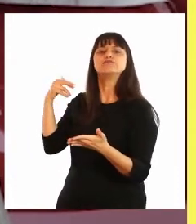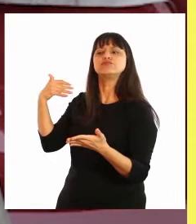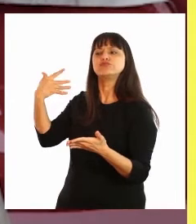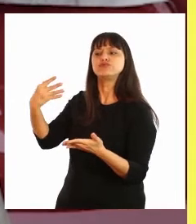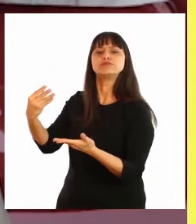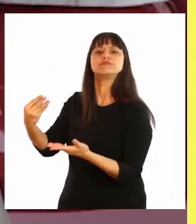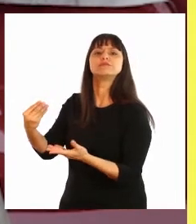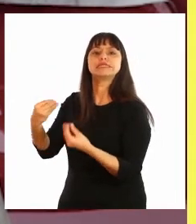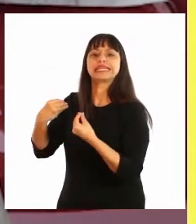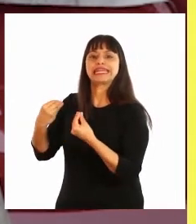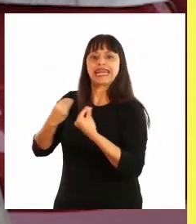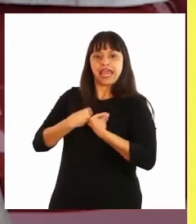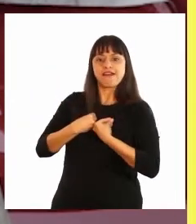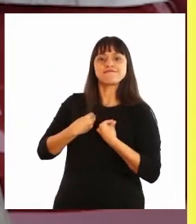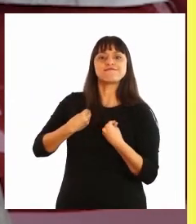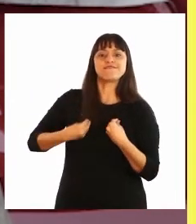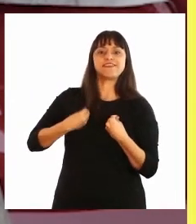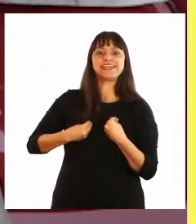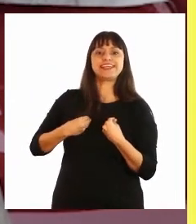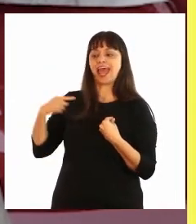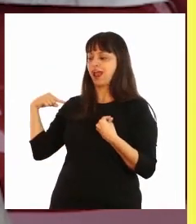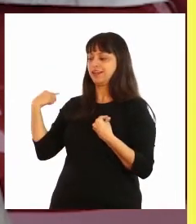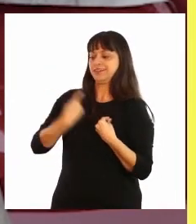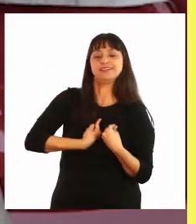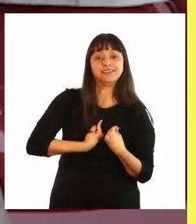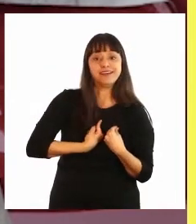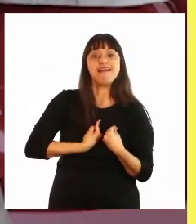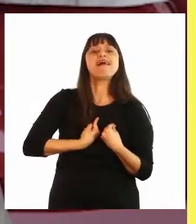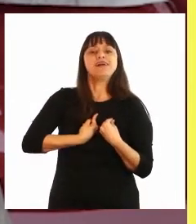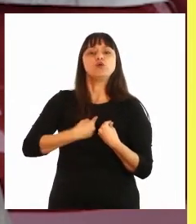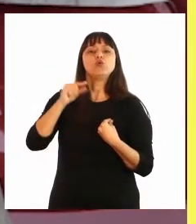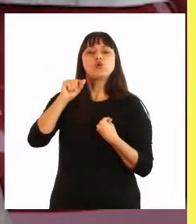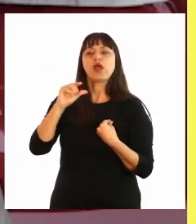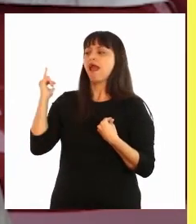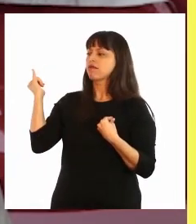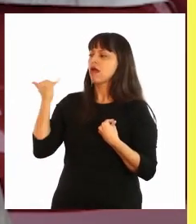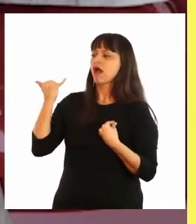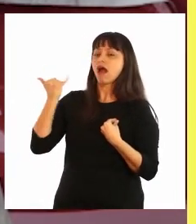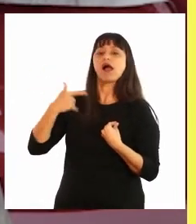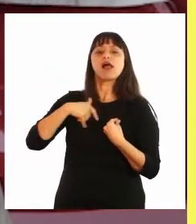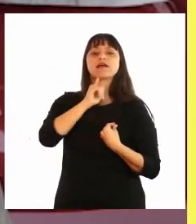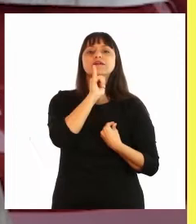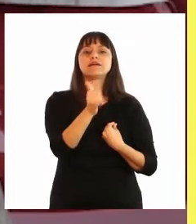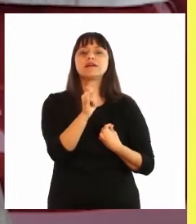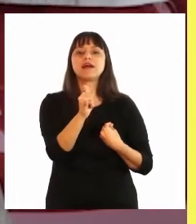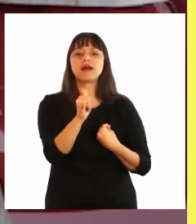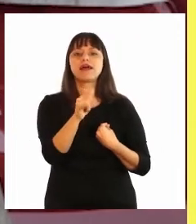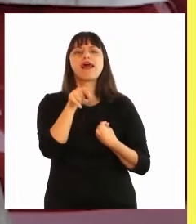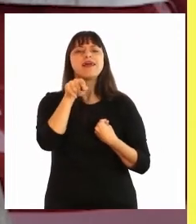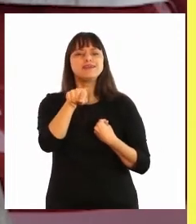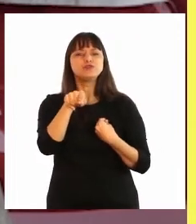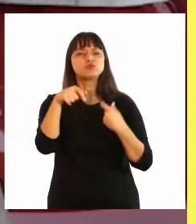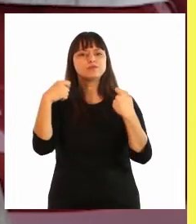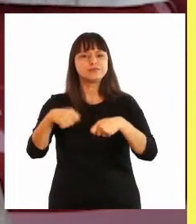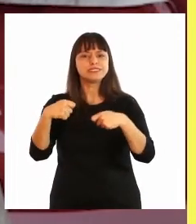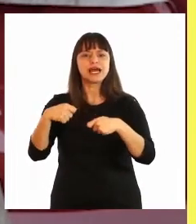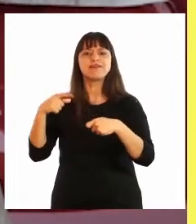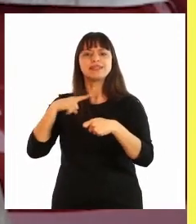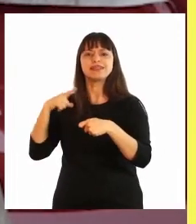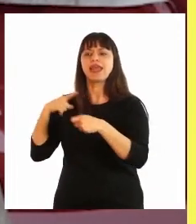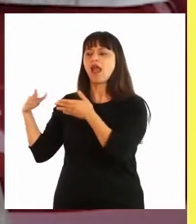outra geração que é a minha, para trabalhar essas informações e a gente está aqui num diálogo. Então, será que é necessário todo esse